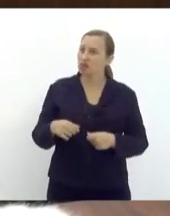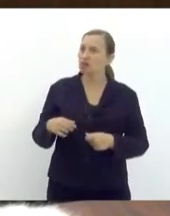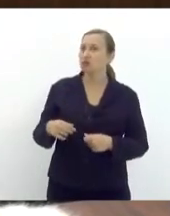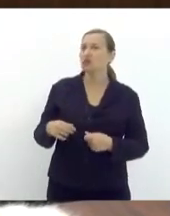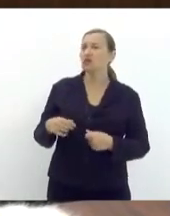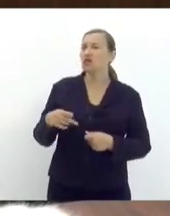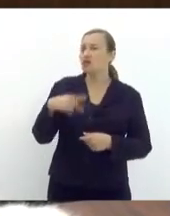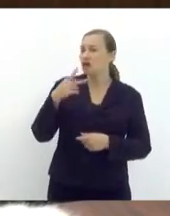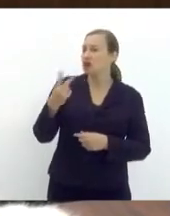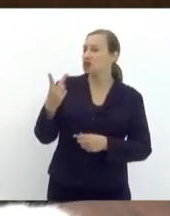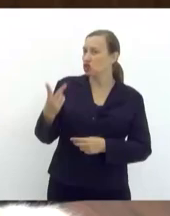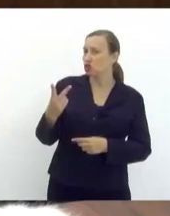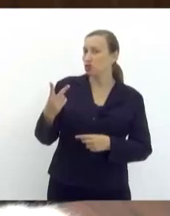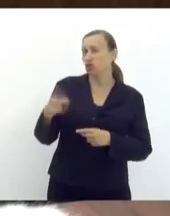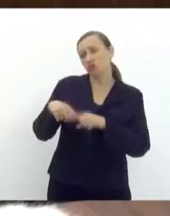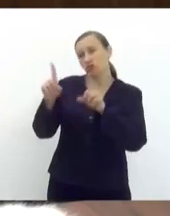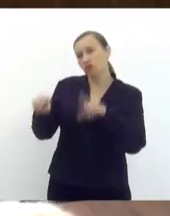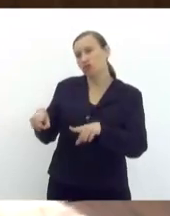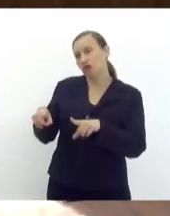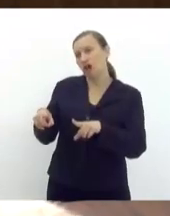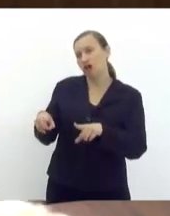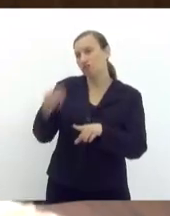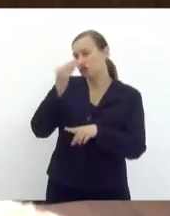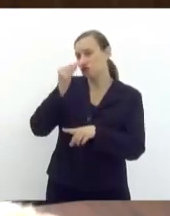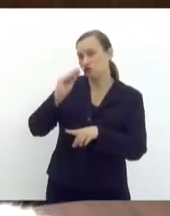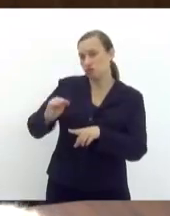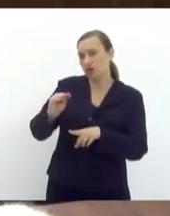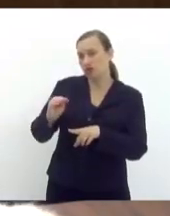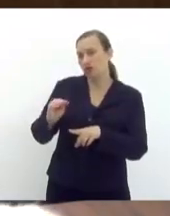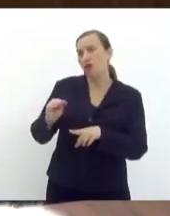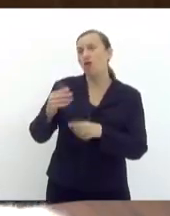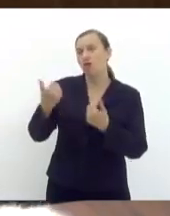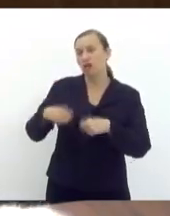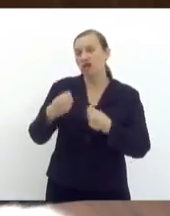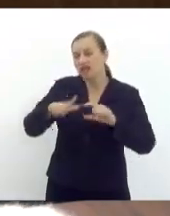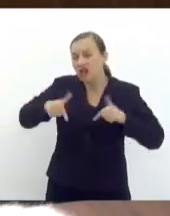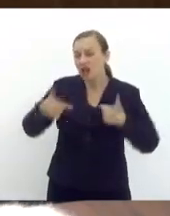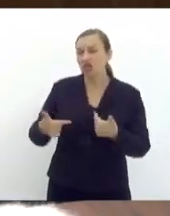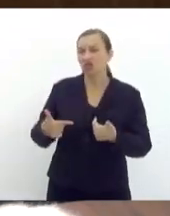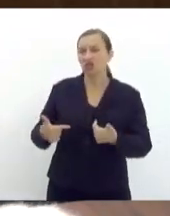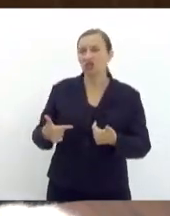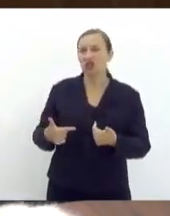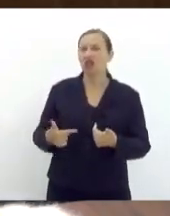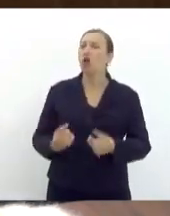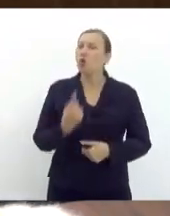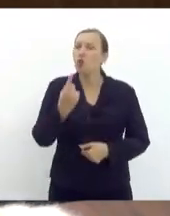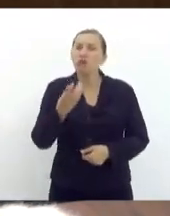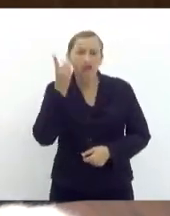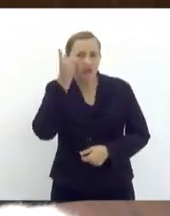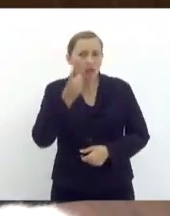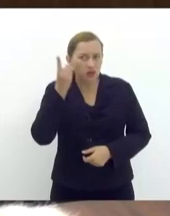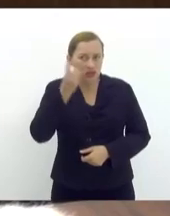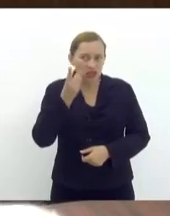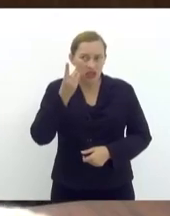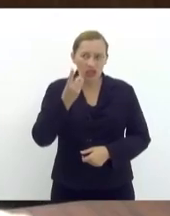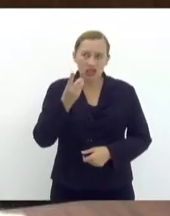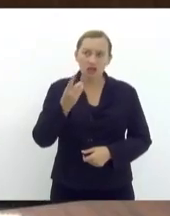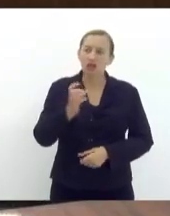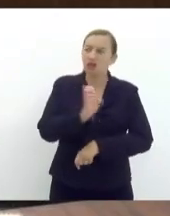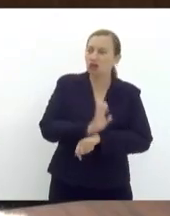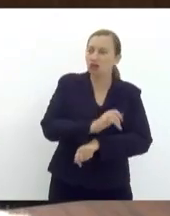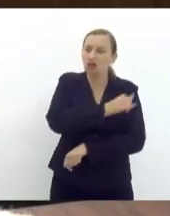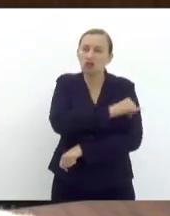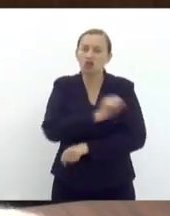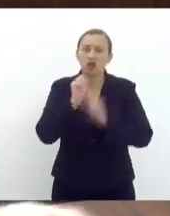que aí estão uma atitude não ficar só no discurso começa a tomar uma atitude ó uma deputada da Assembleia Legislativa do Rio de Janeiro